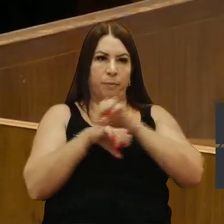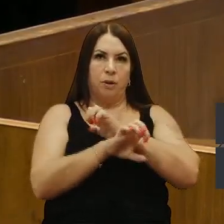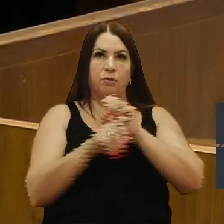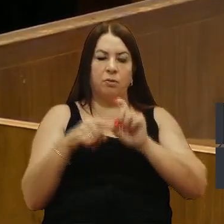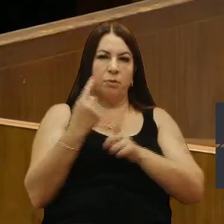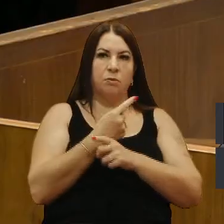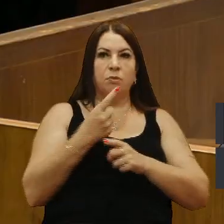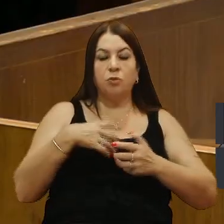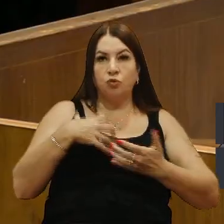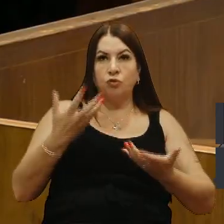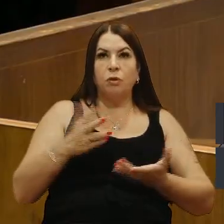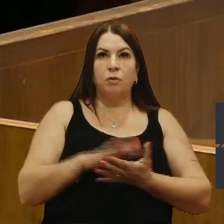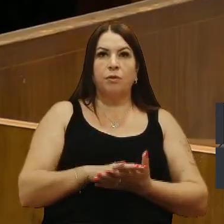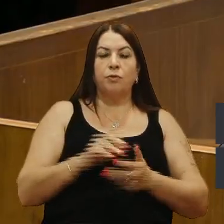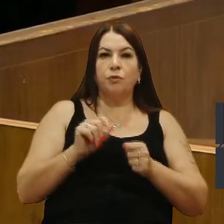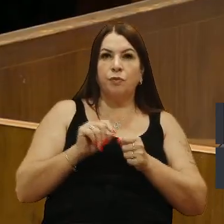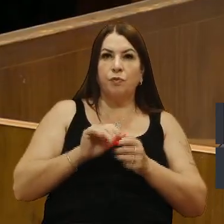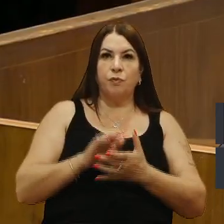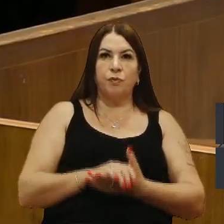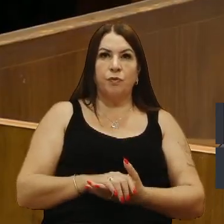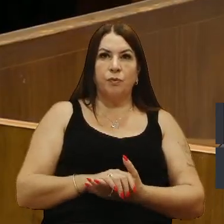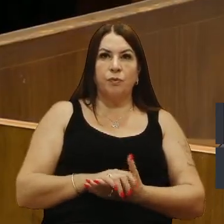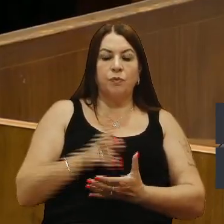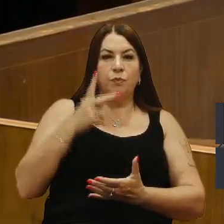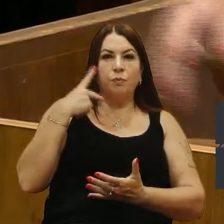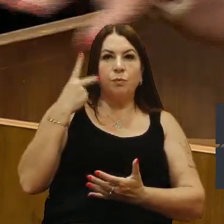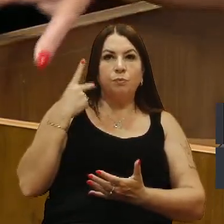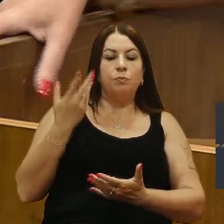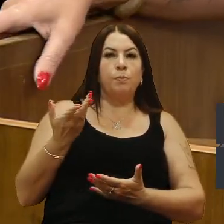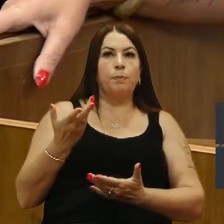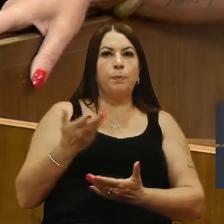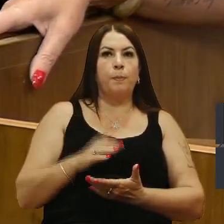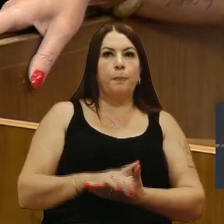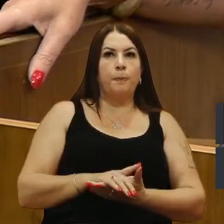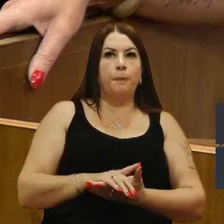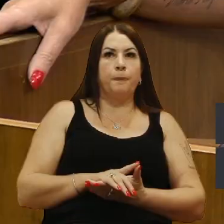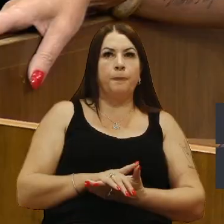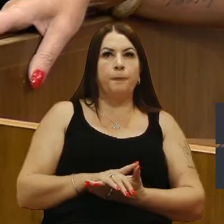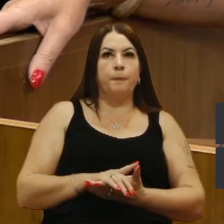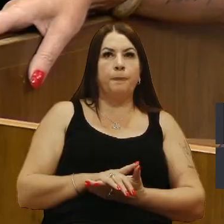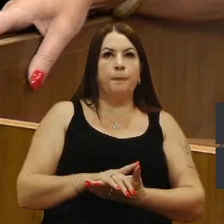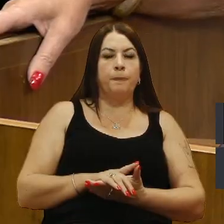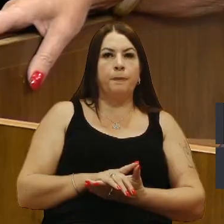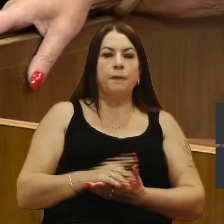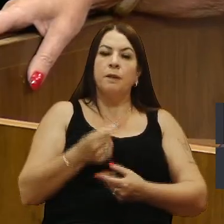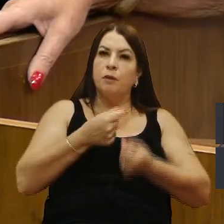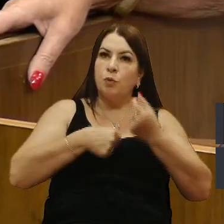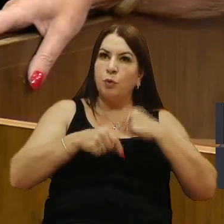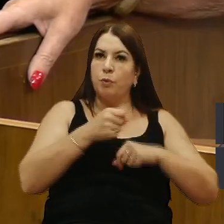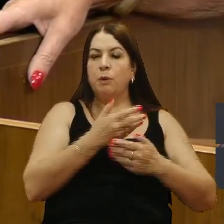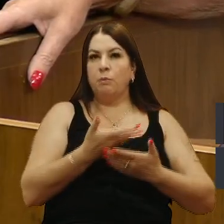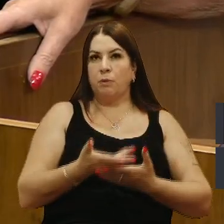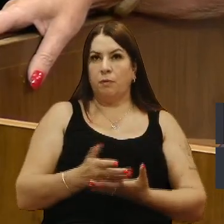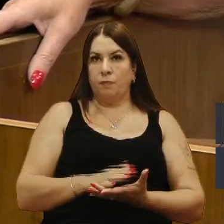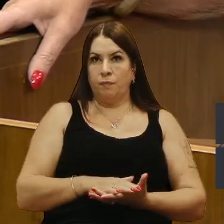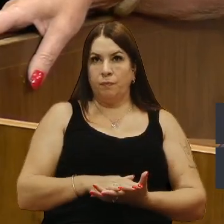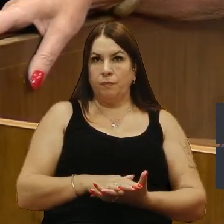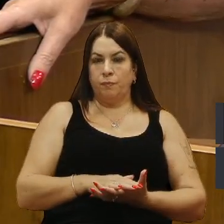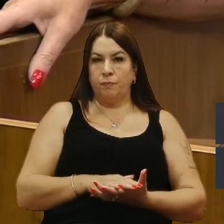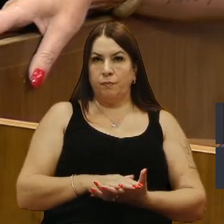a esta forma de fazer política da questão econômica,